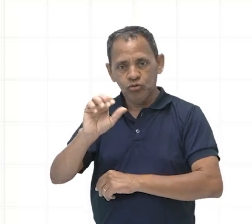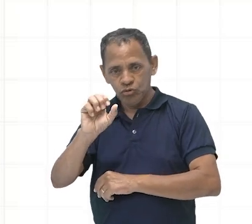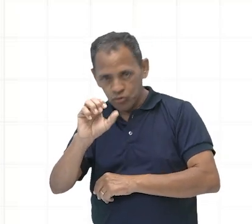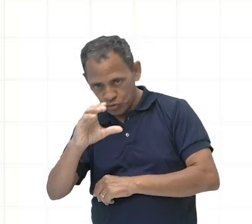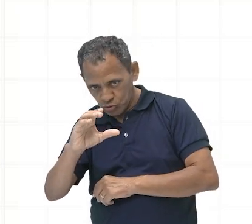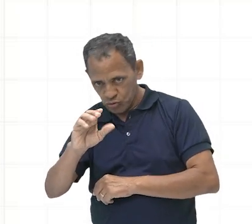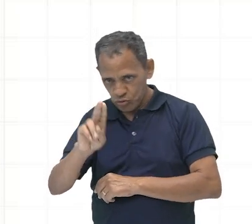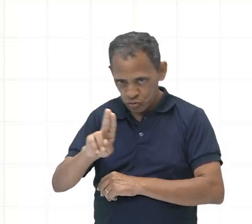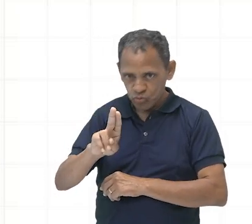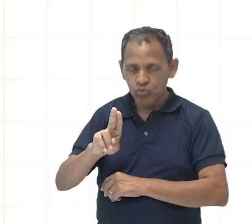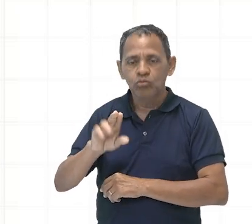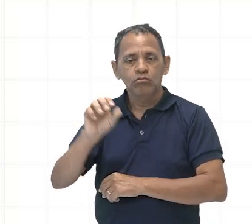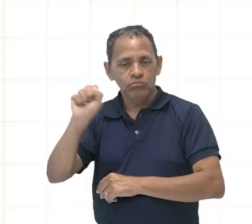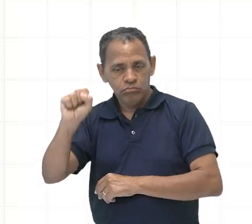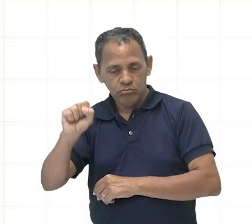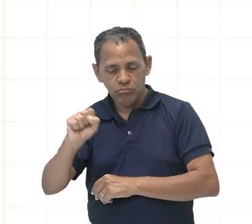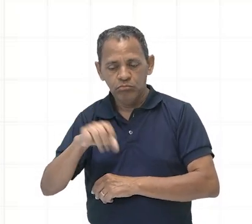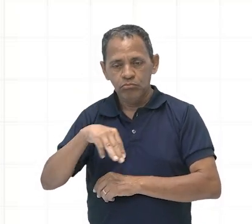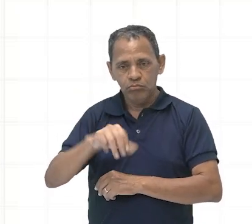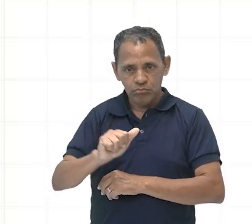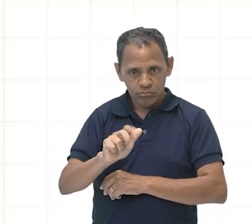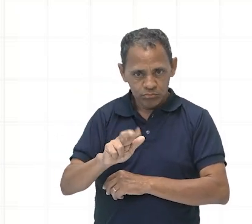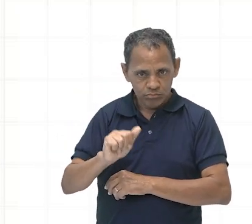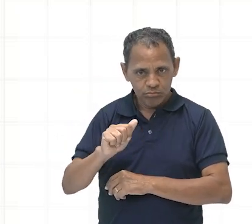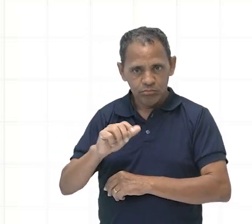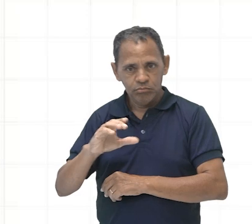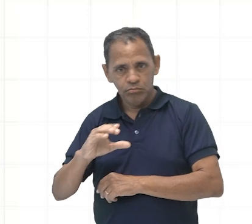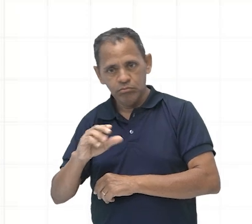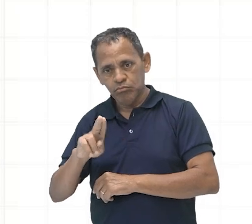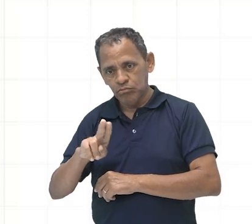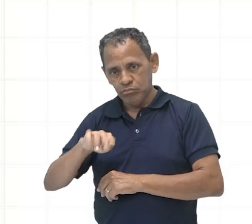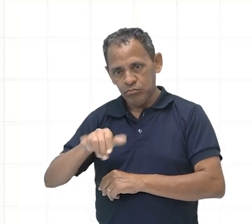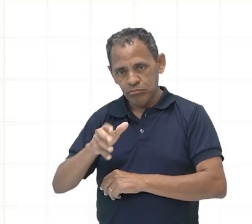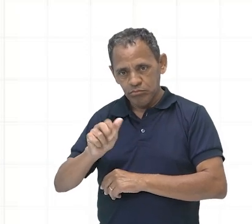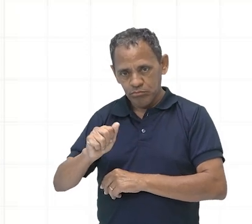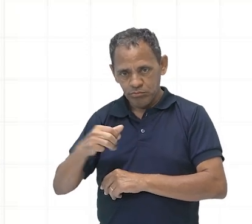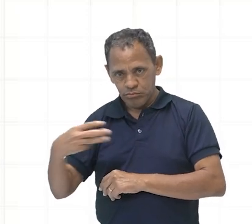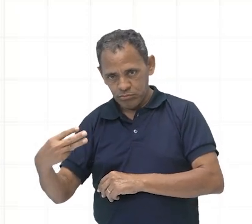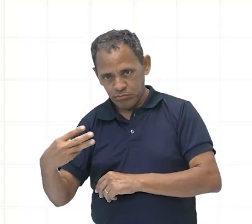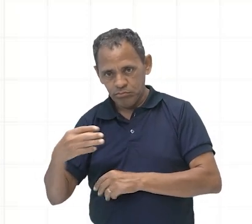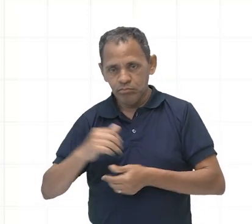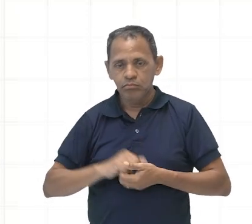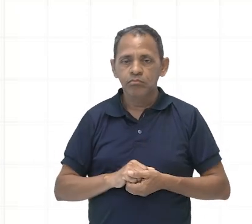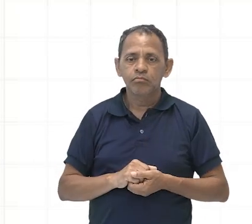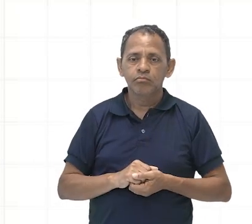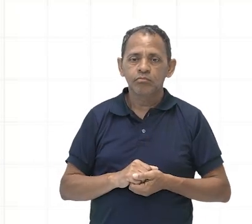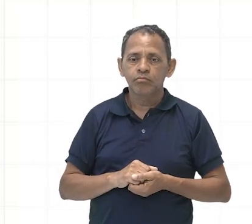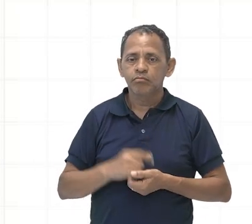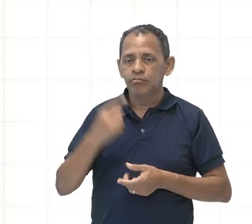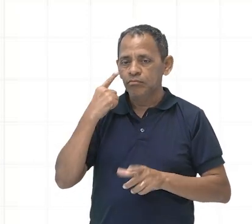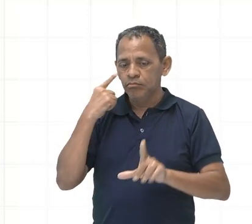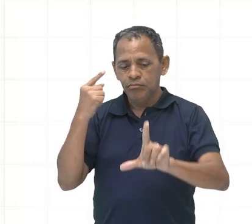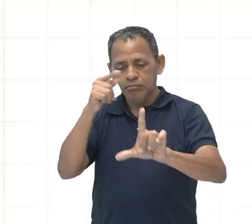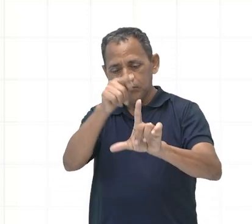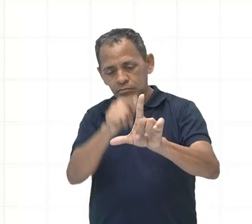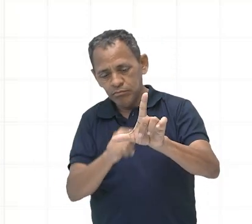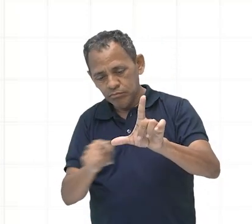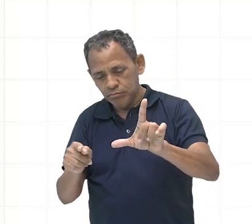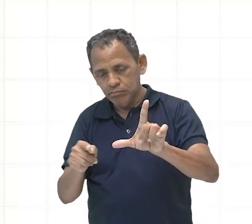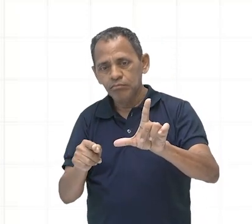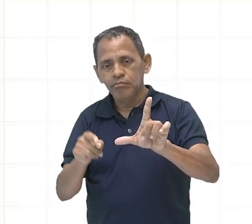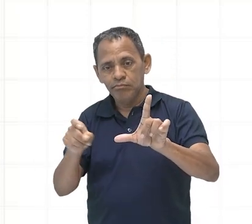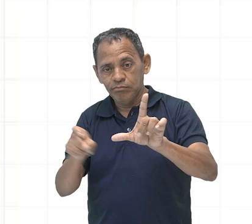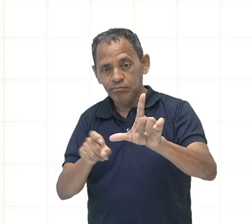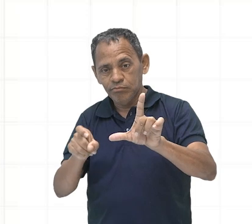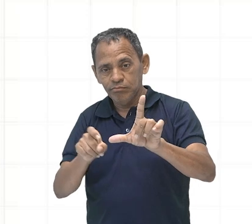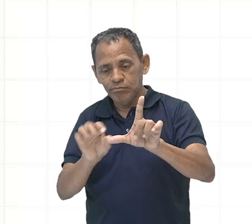de maracujá? 3. Aqui, no eixo que a gente é acostumado a chamar de X, no eixo